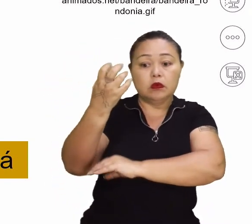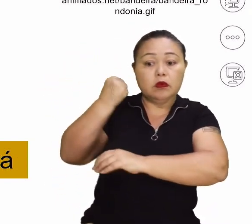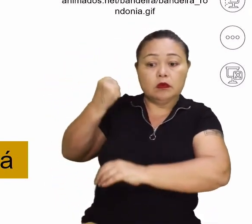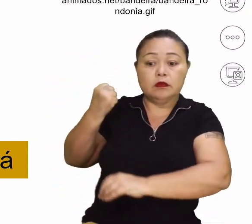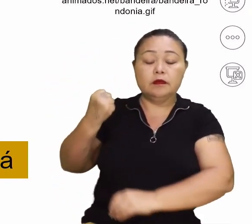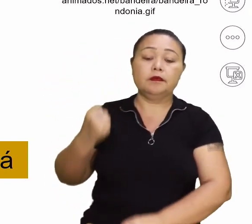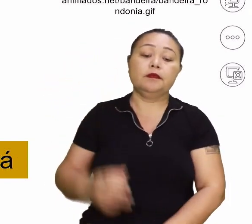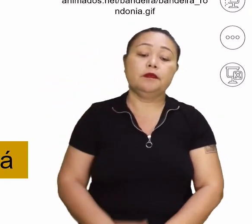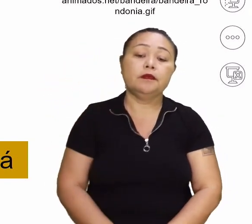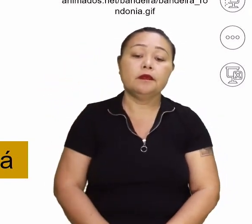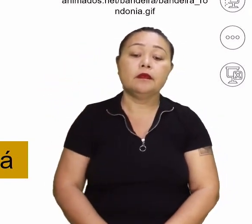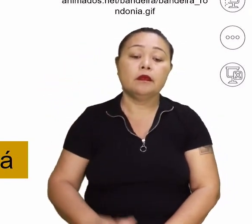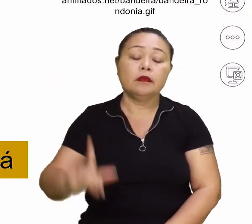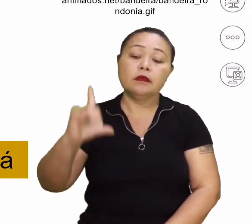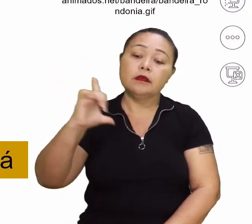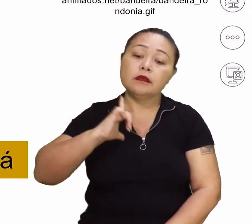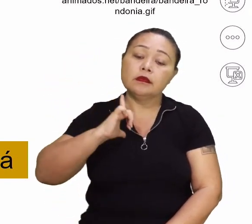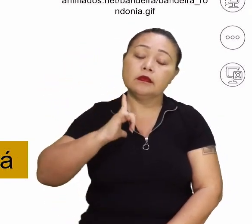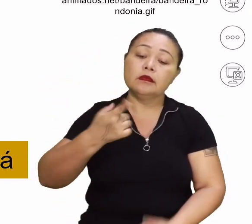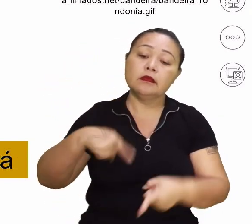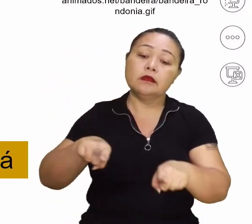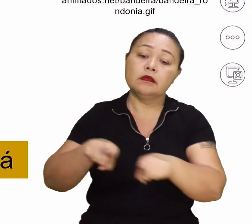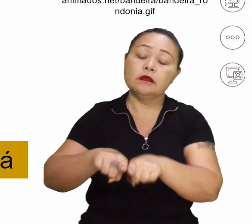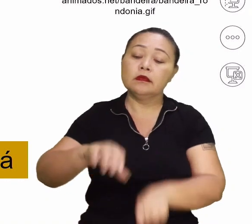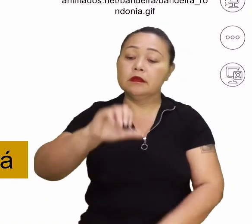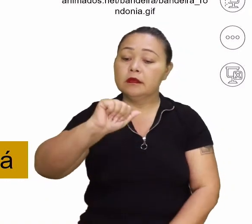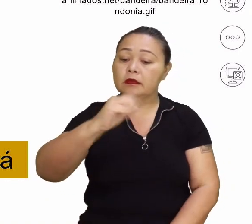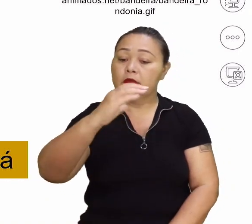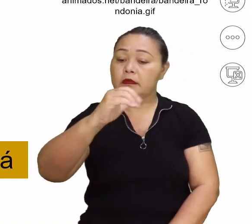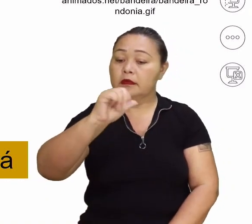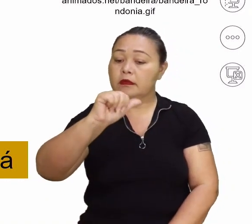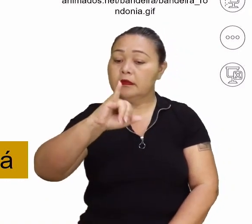Ok? Temos também o açaí,